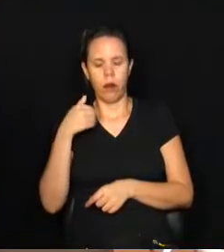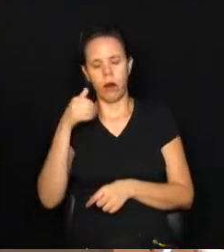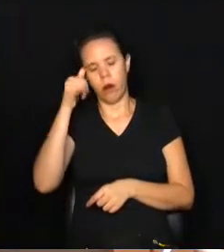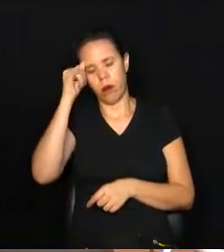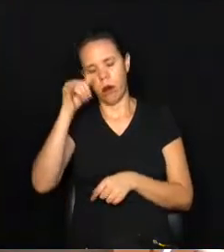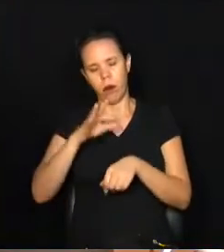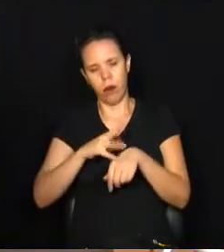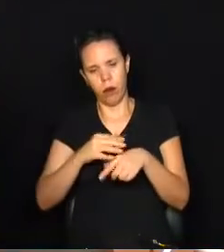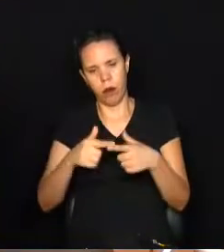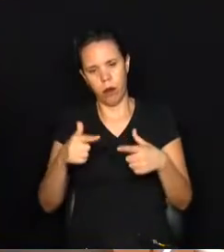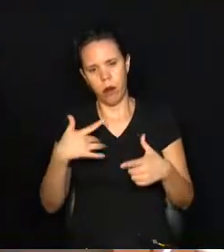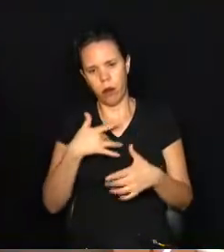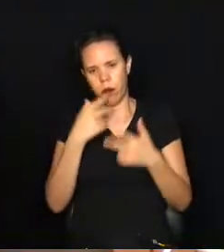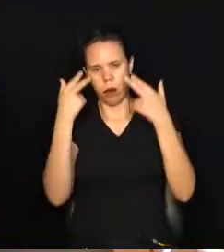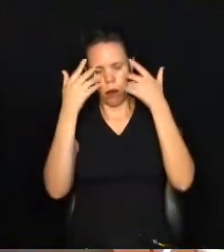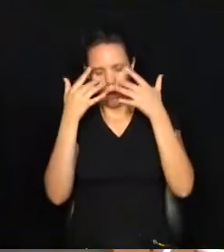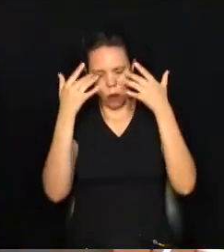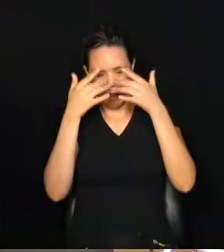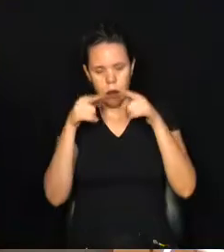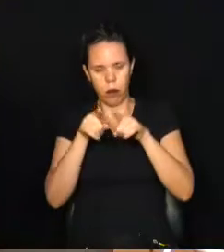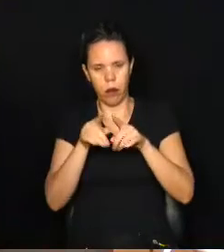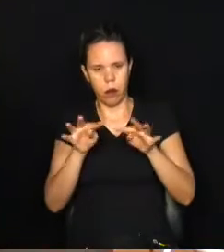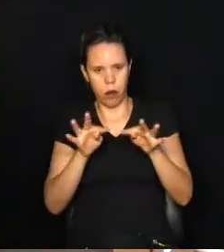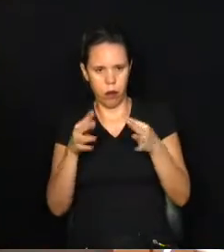nós ouvimos falar sobre